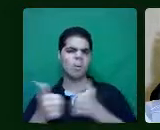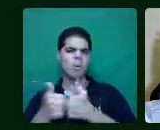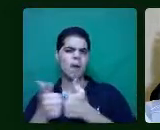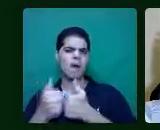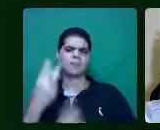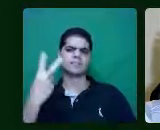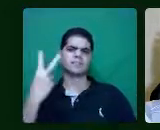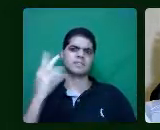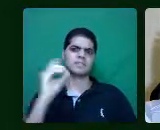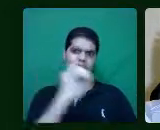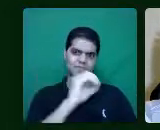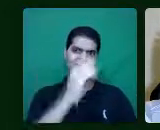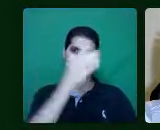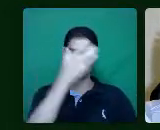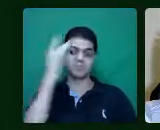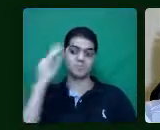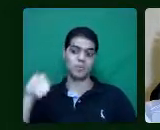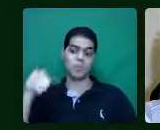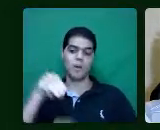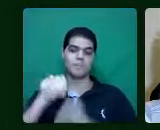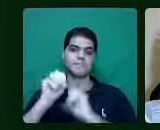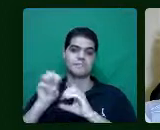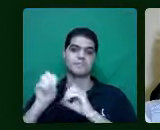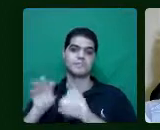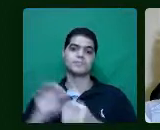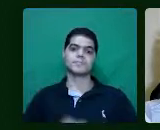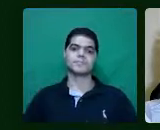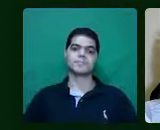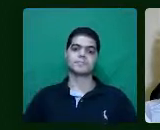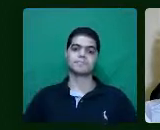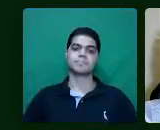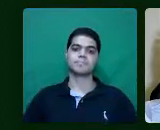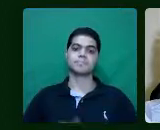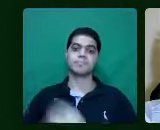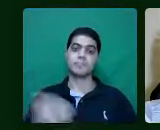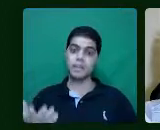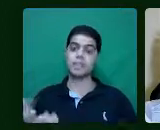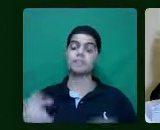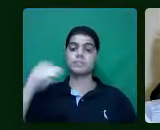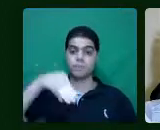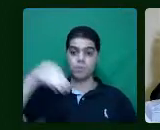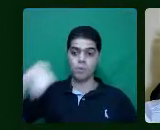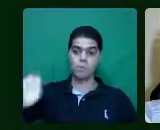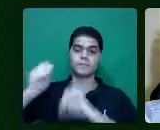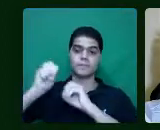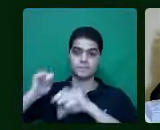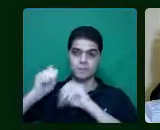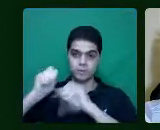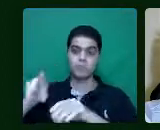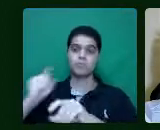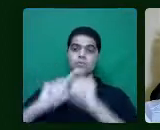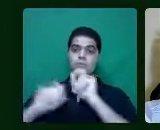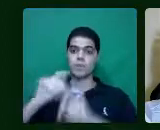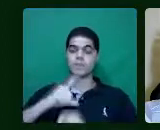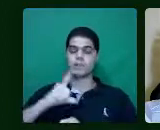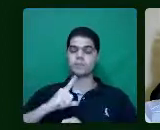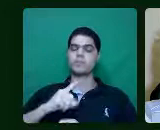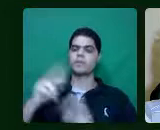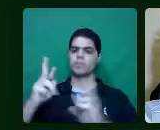mentores. Então, ótimo. Isso muito legal. E, inclusive, os mentores, eles têm esse papel